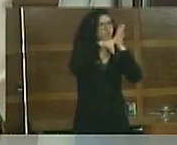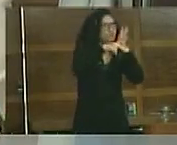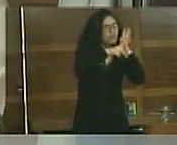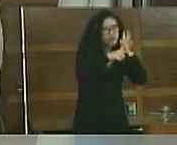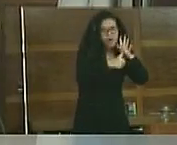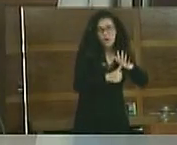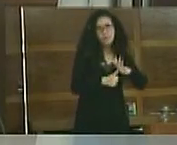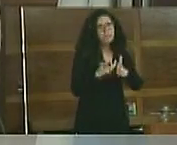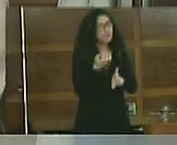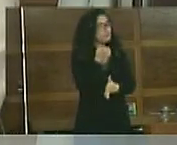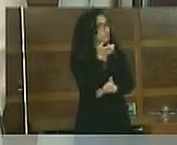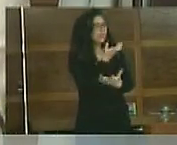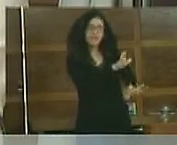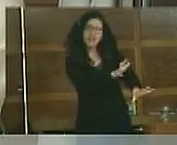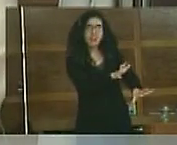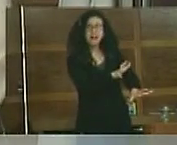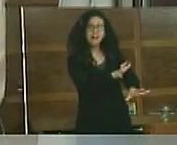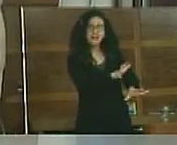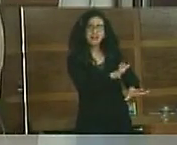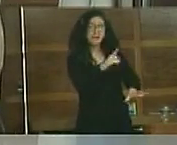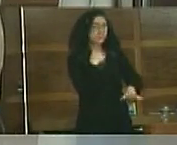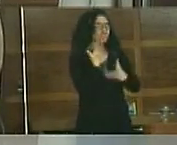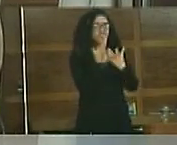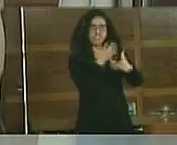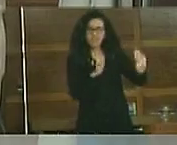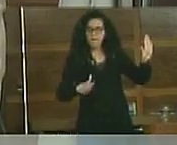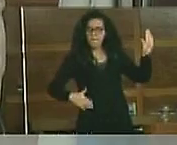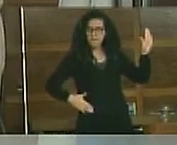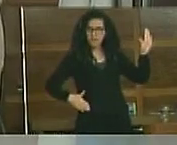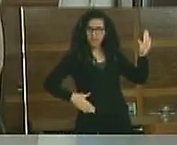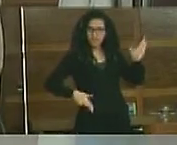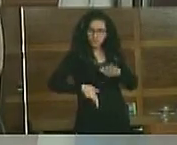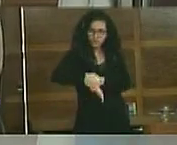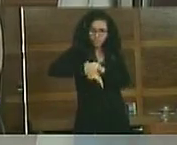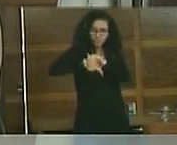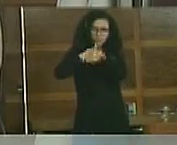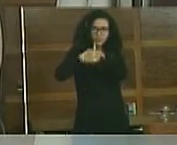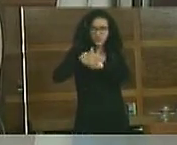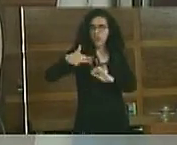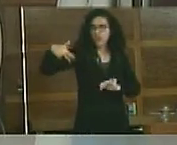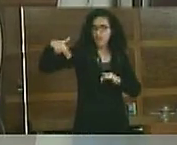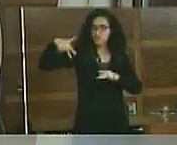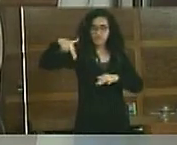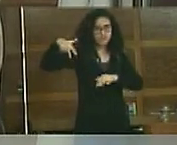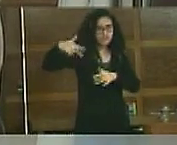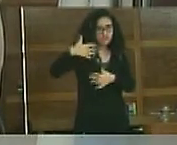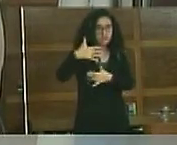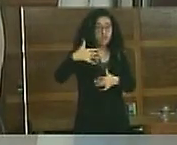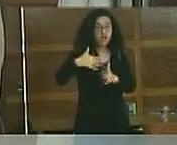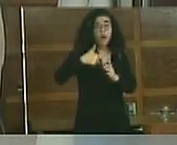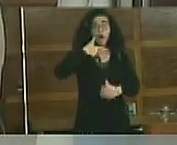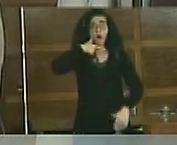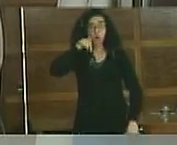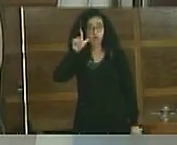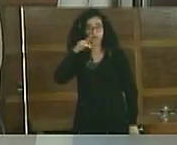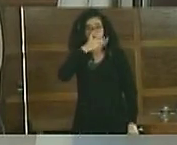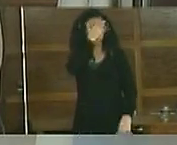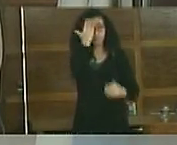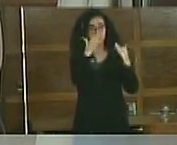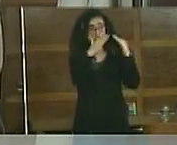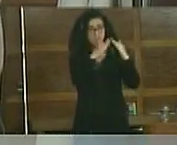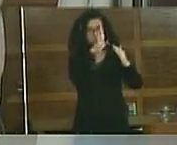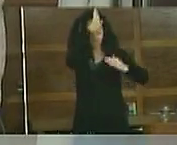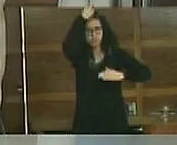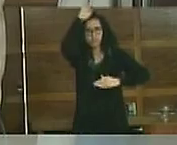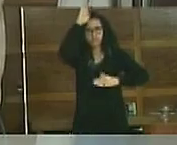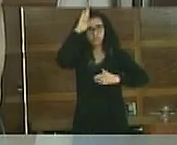é isso que a gente quer. A gente não quer bandidos armados trafegando pela nossa cidade. Ontem, os moradores do Balneário,